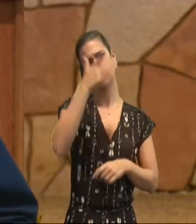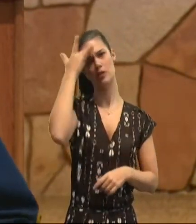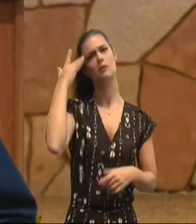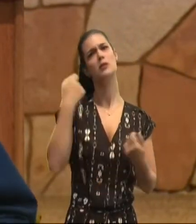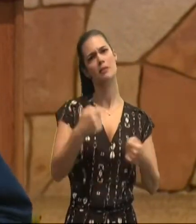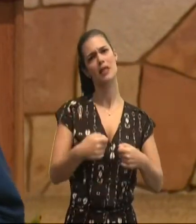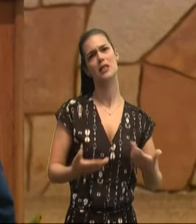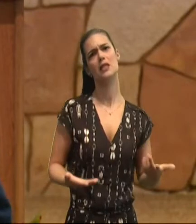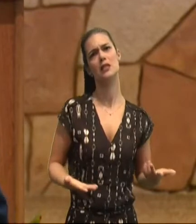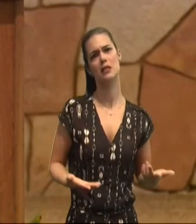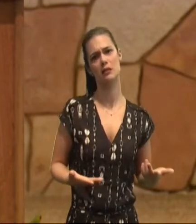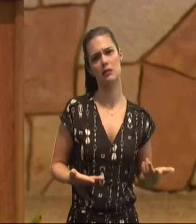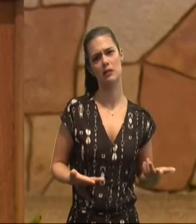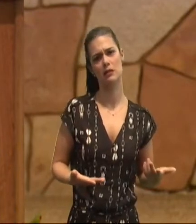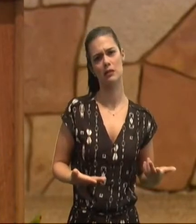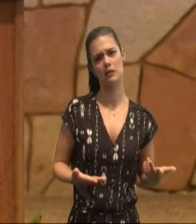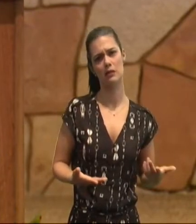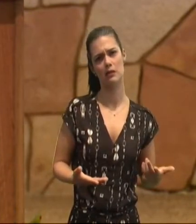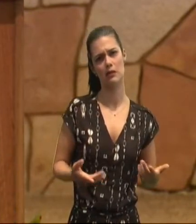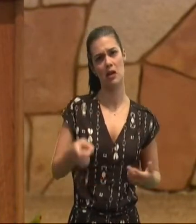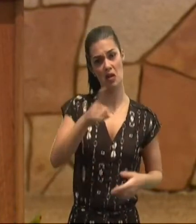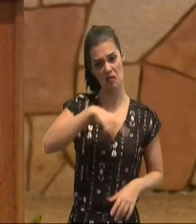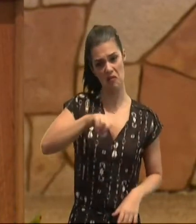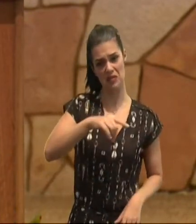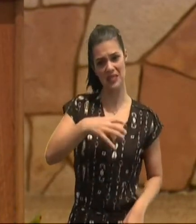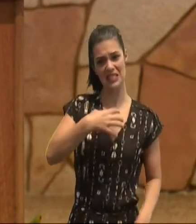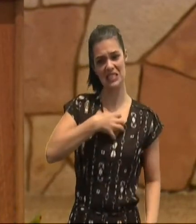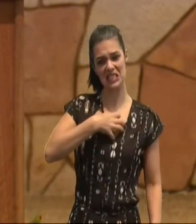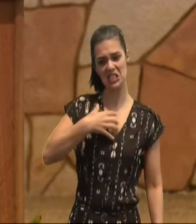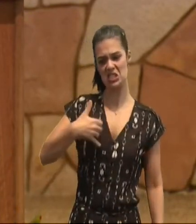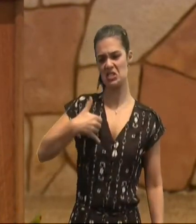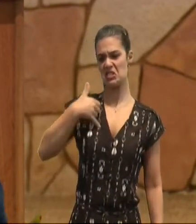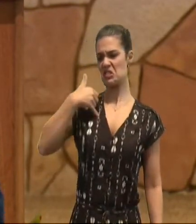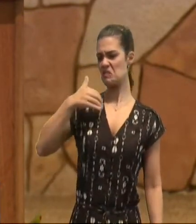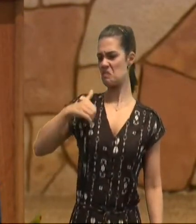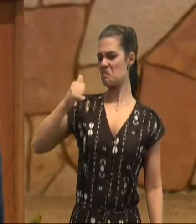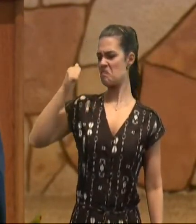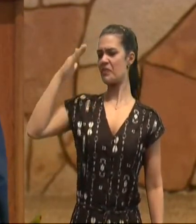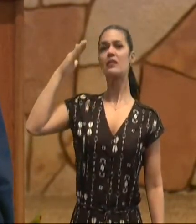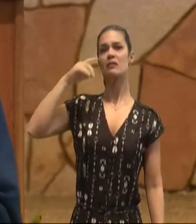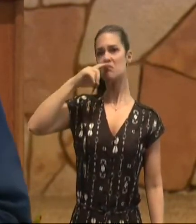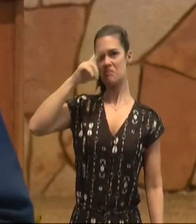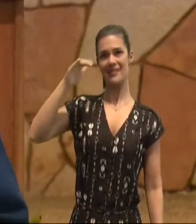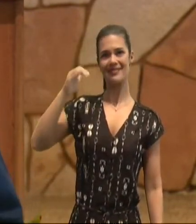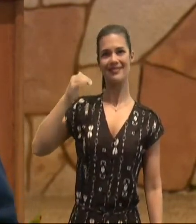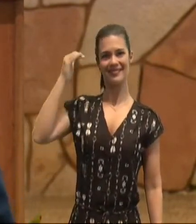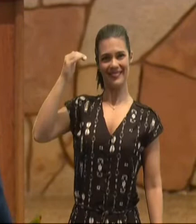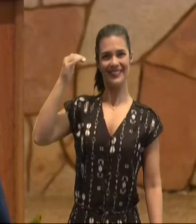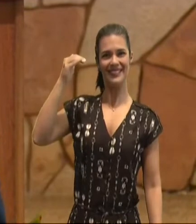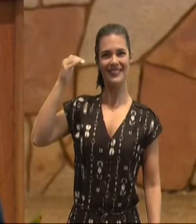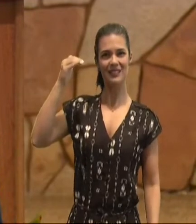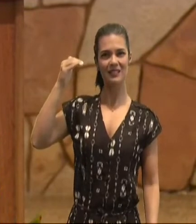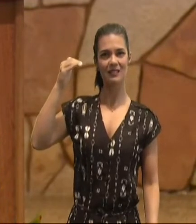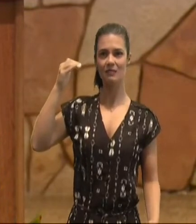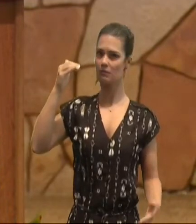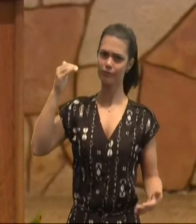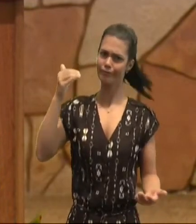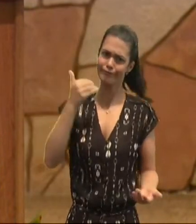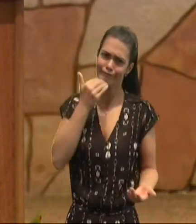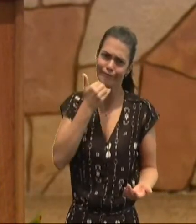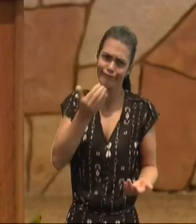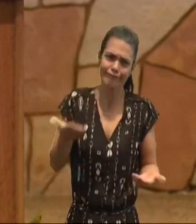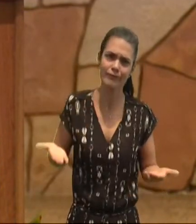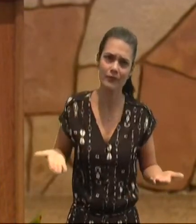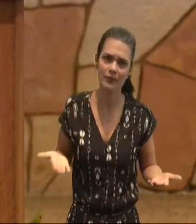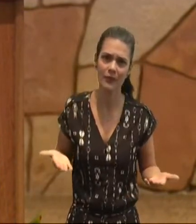porque se alguém, julga ser alguma coisa, não sendo nada, a si mesmo, se engana, mas, prove cada um, o seu labor, e então, terá